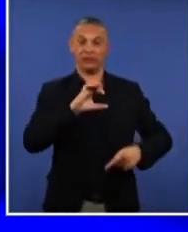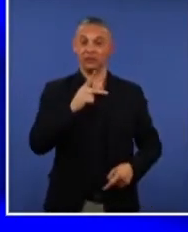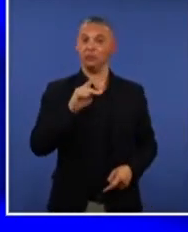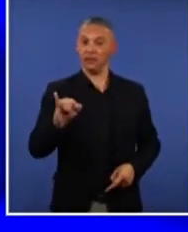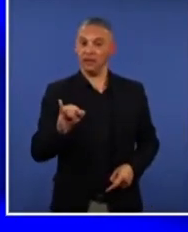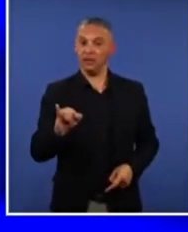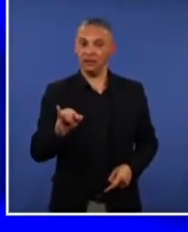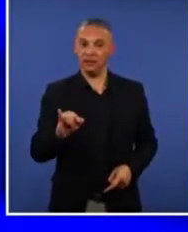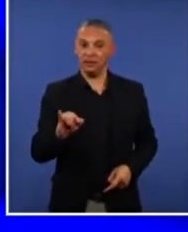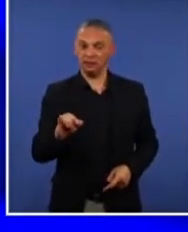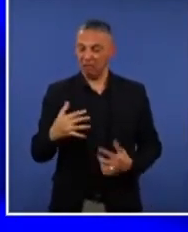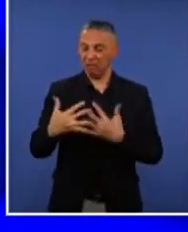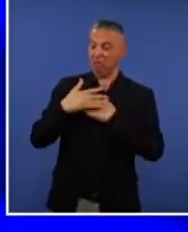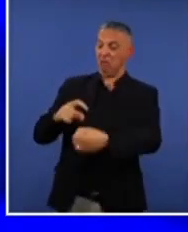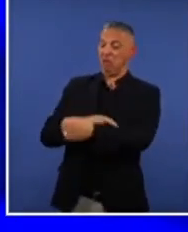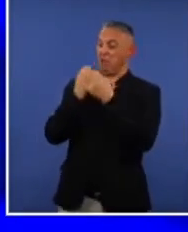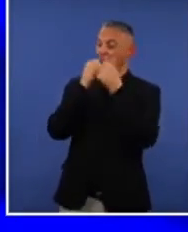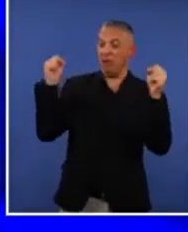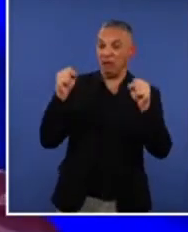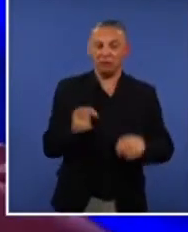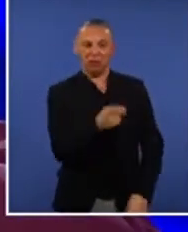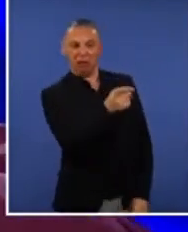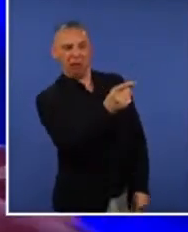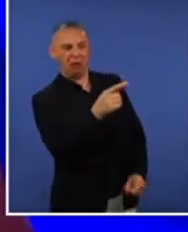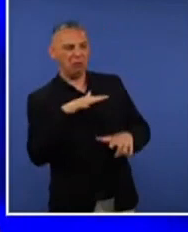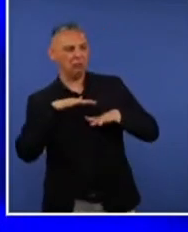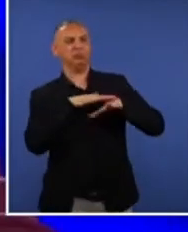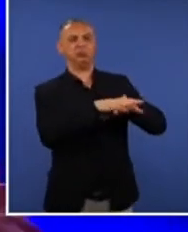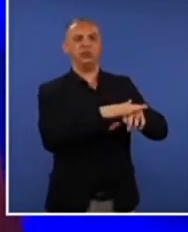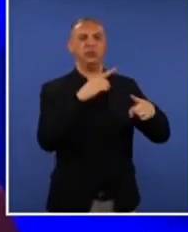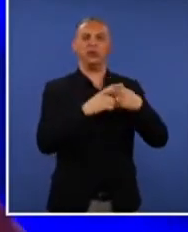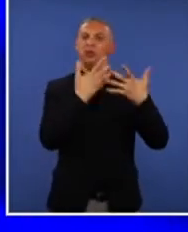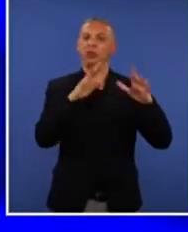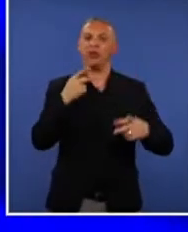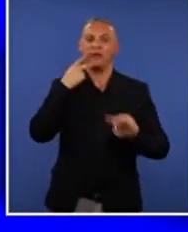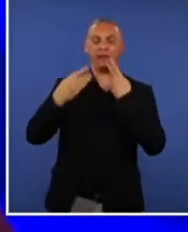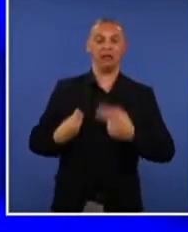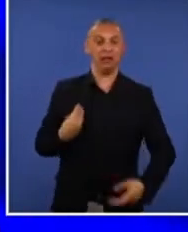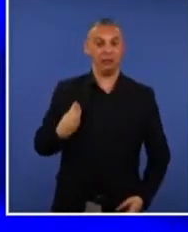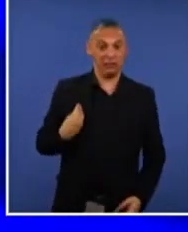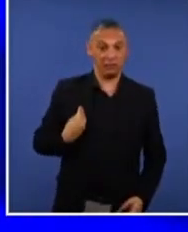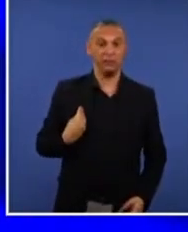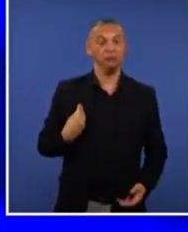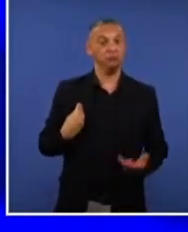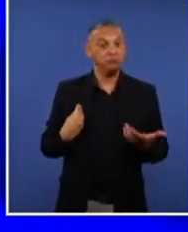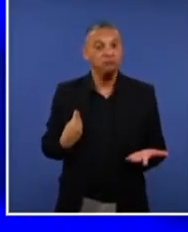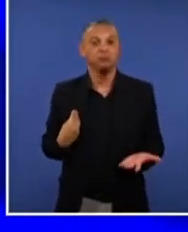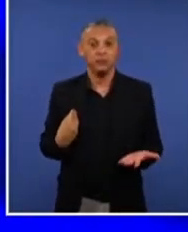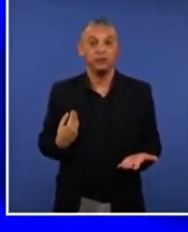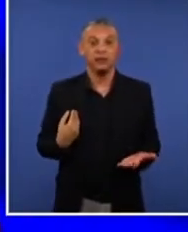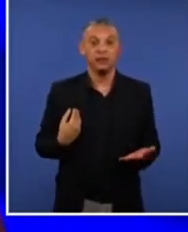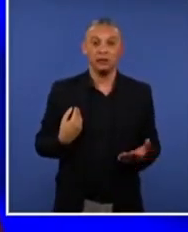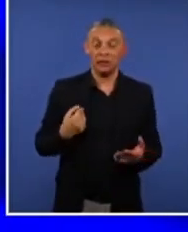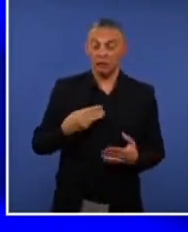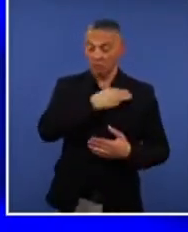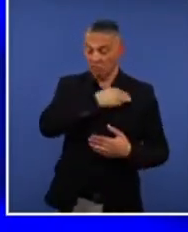chamada descontrolada. Um outro de dedo me ameaçando porque queria me impedir de falar e de participar da CPI da vida. E pior que isso, um